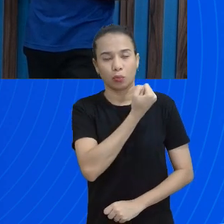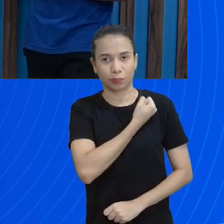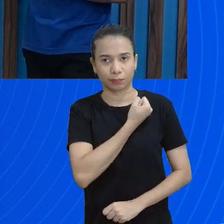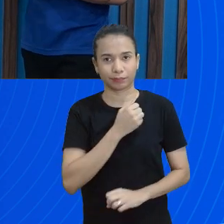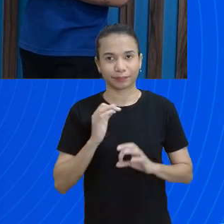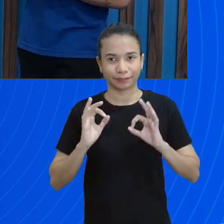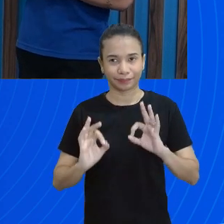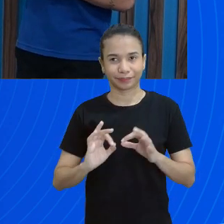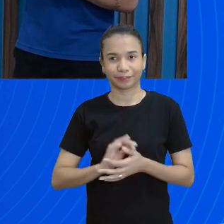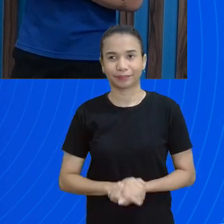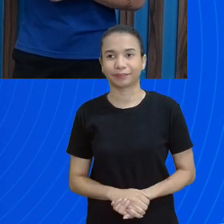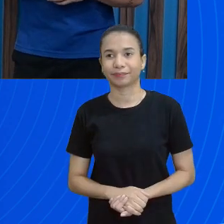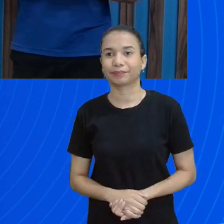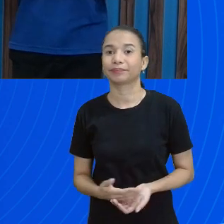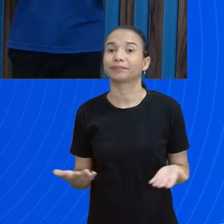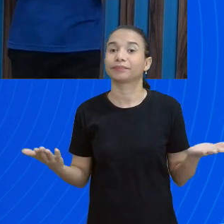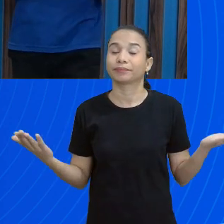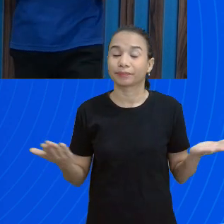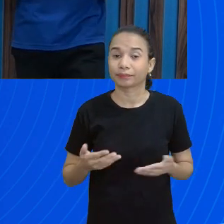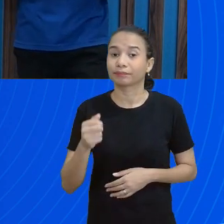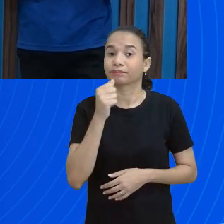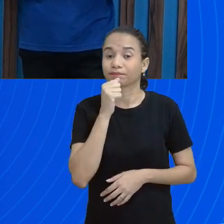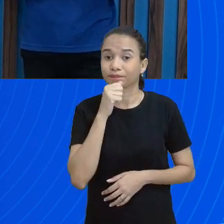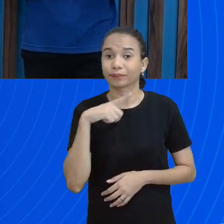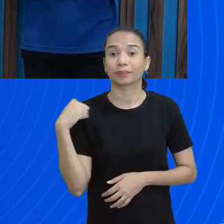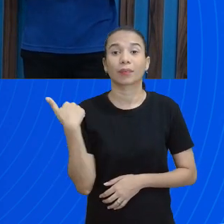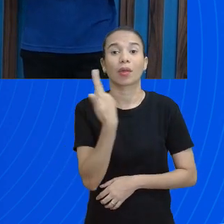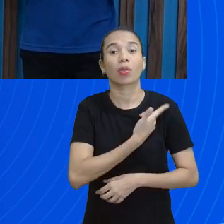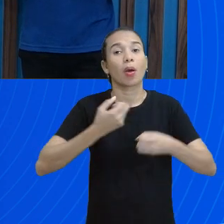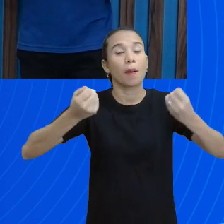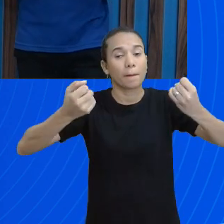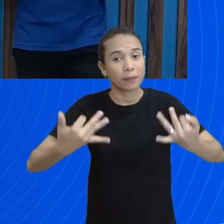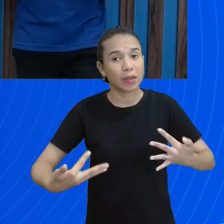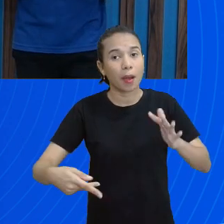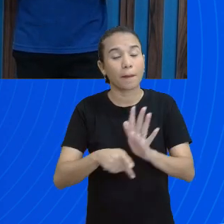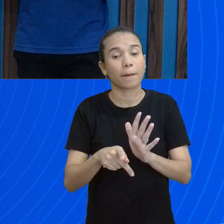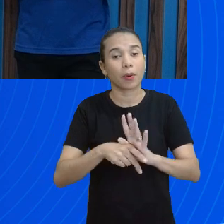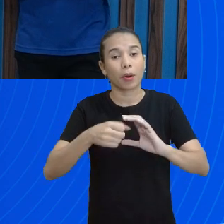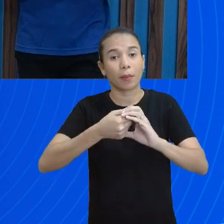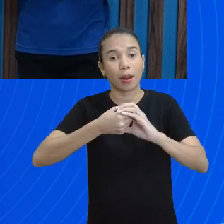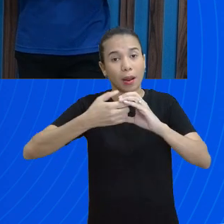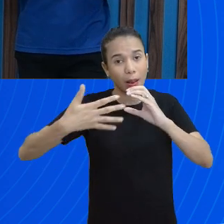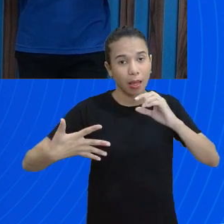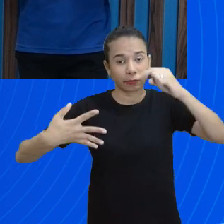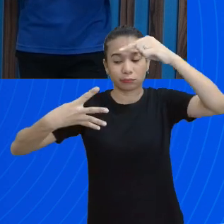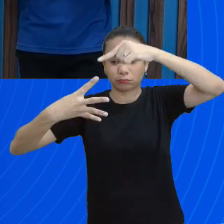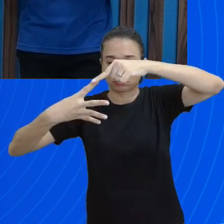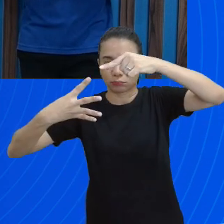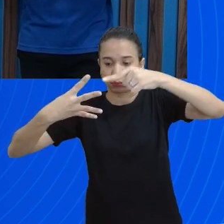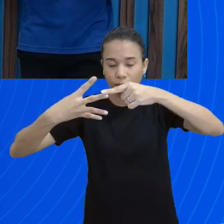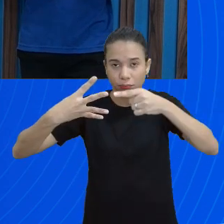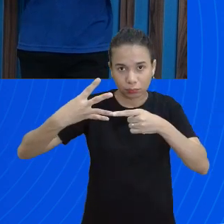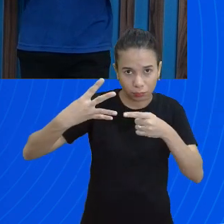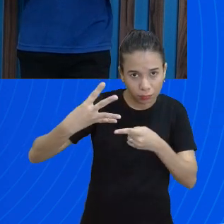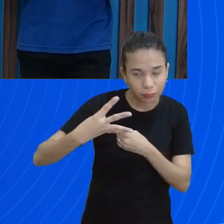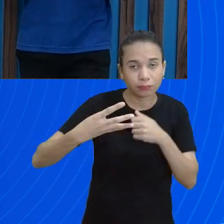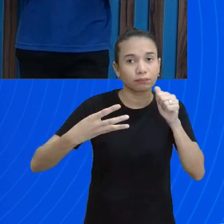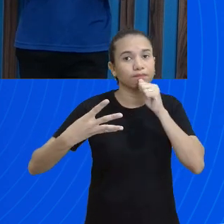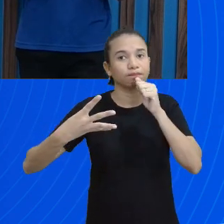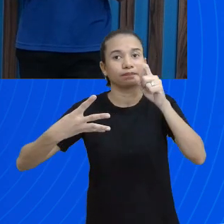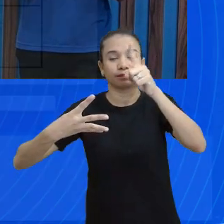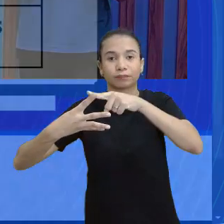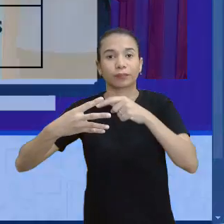dessa. Então, ainda falando desta classificação, né, dessas classes, nós